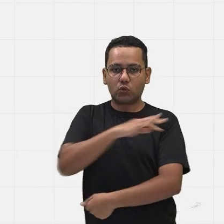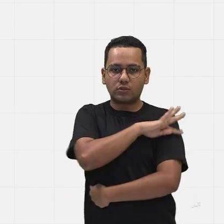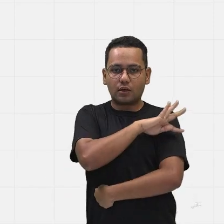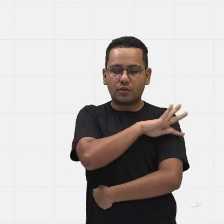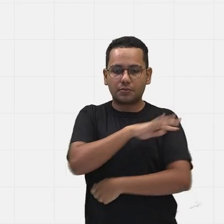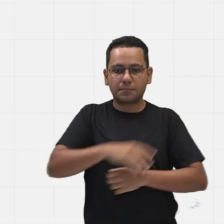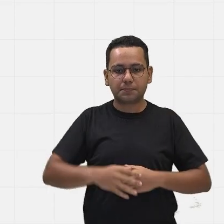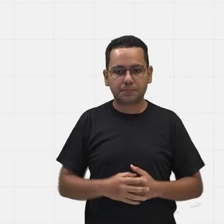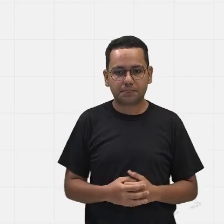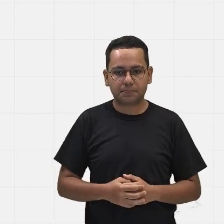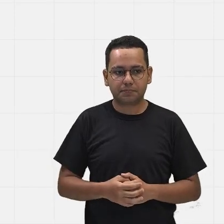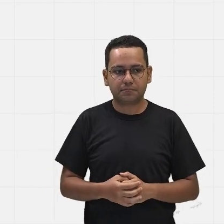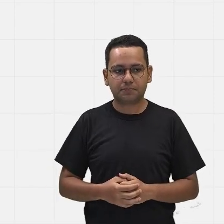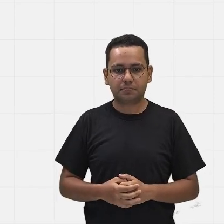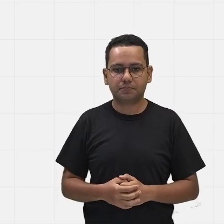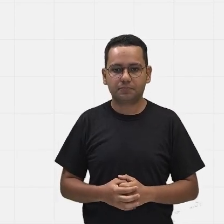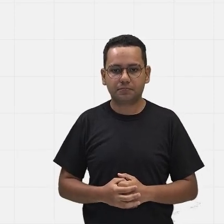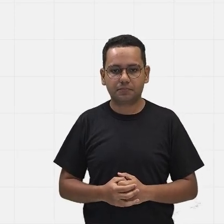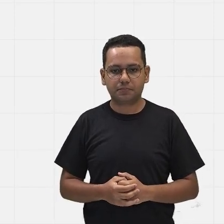Próximo.